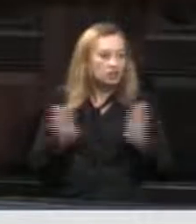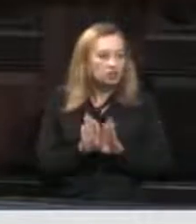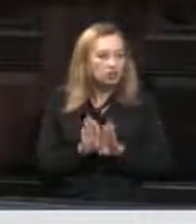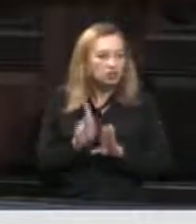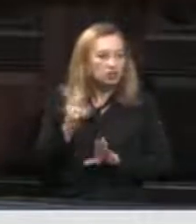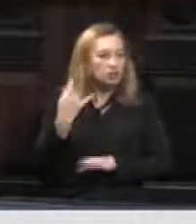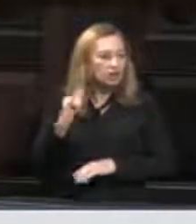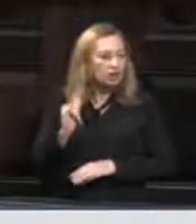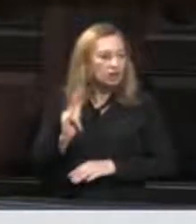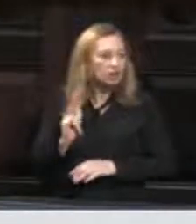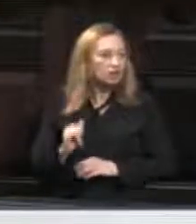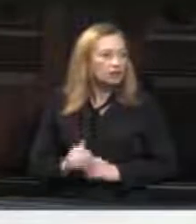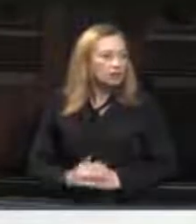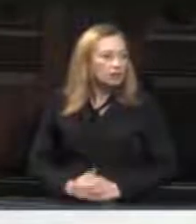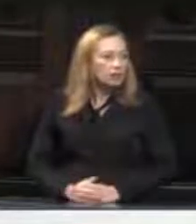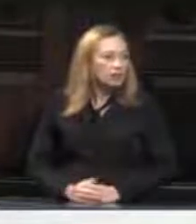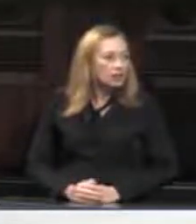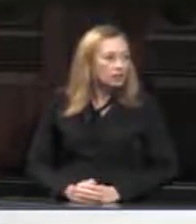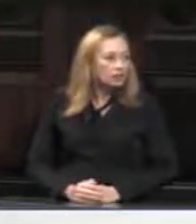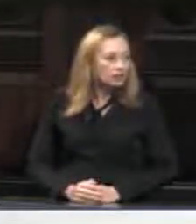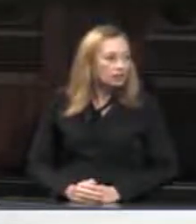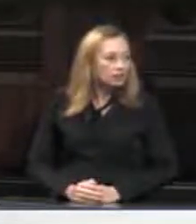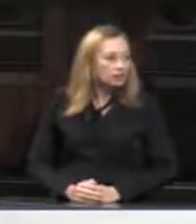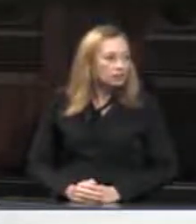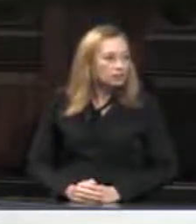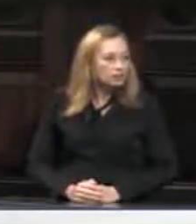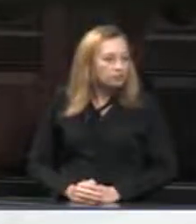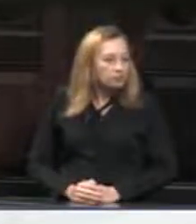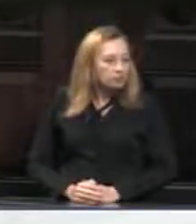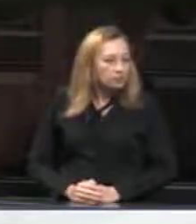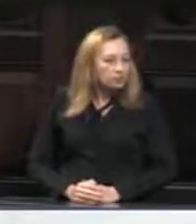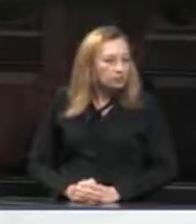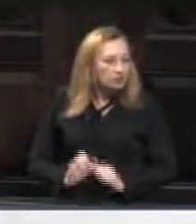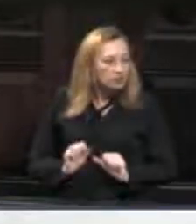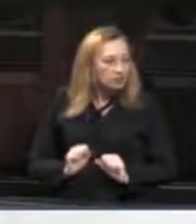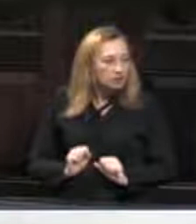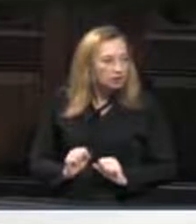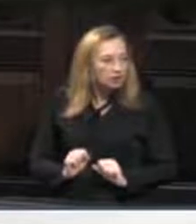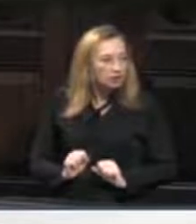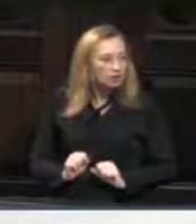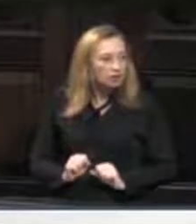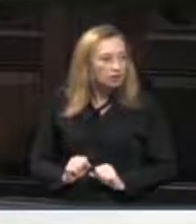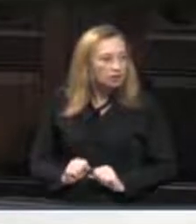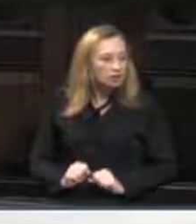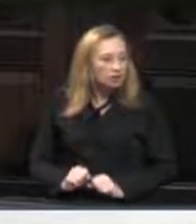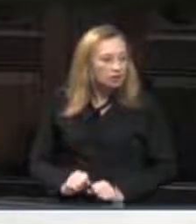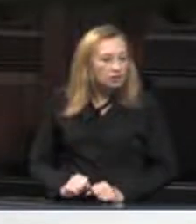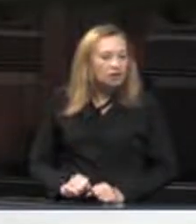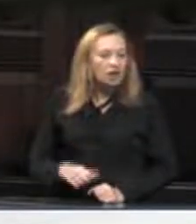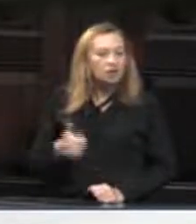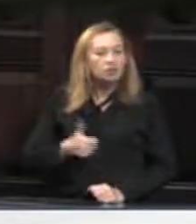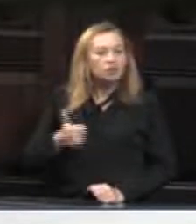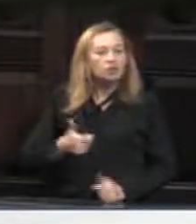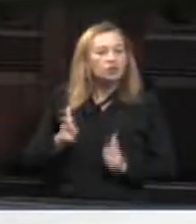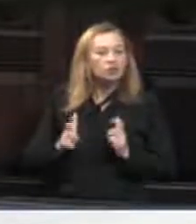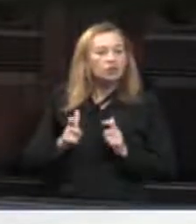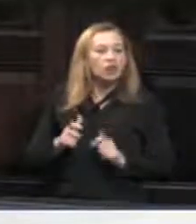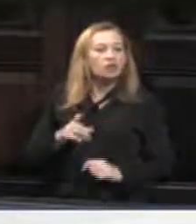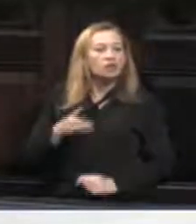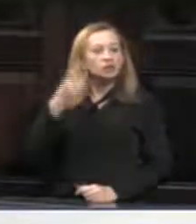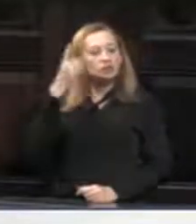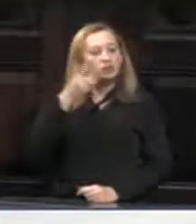me concede uma parte? Claro. Bom, a parte da deputada Dani Monteiro, em primeiro lugar, deputada